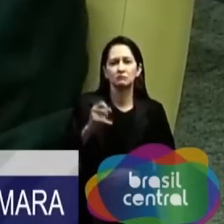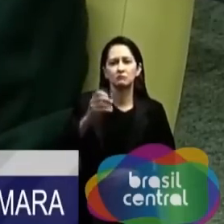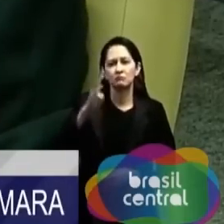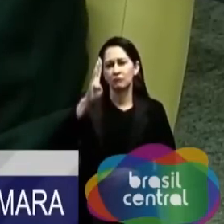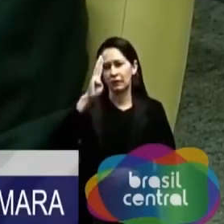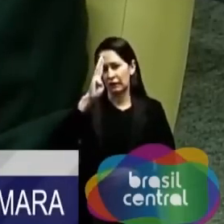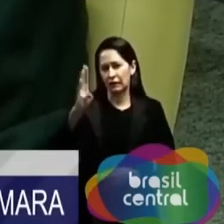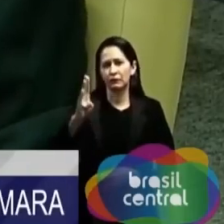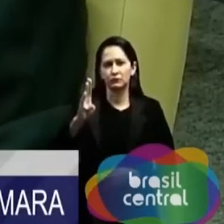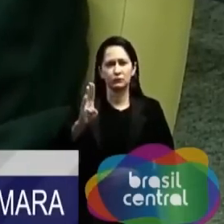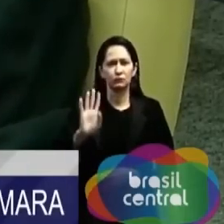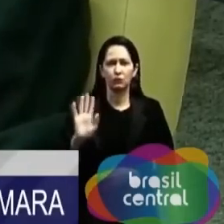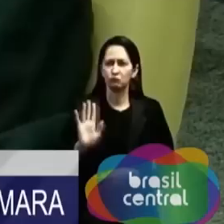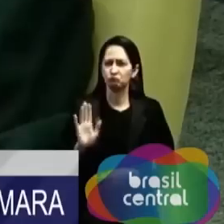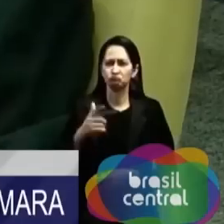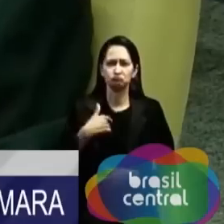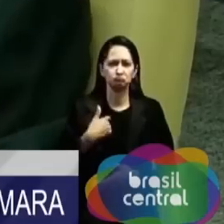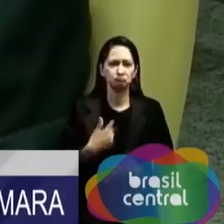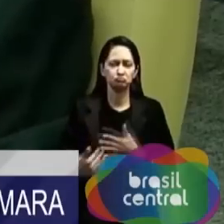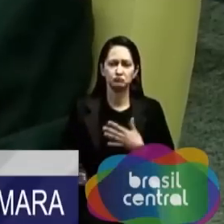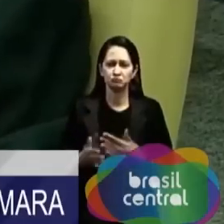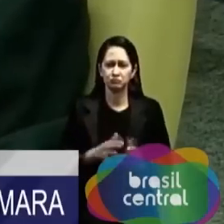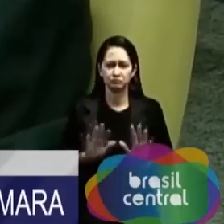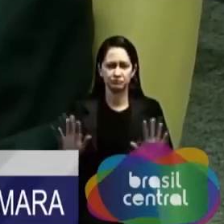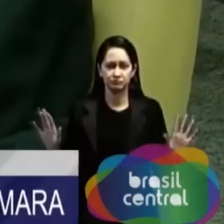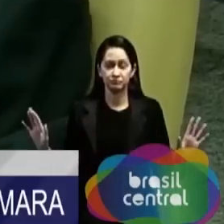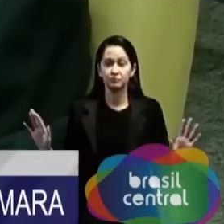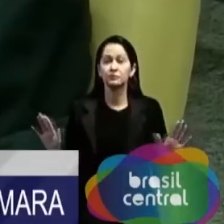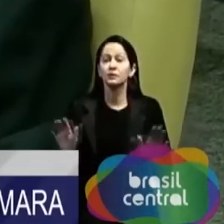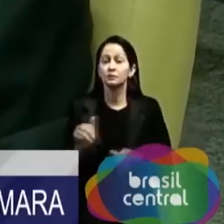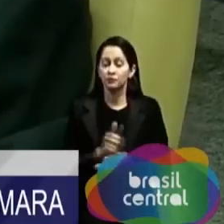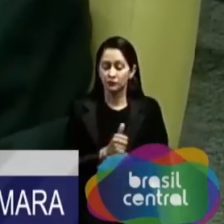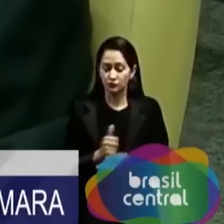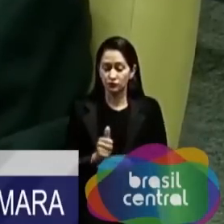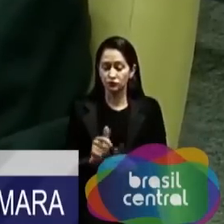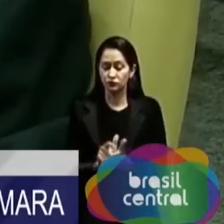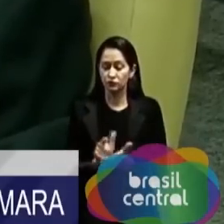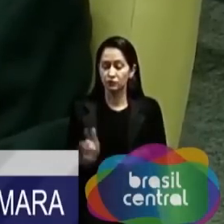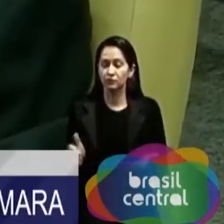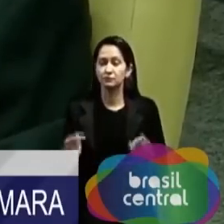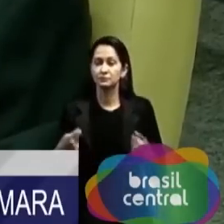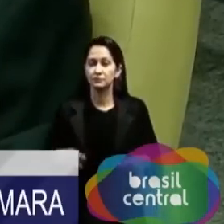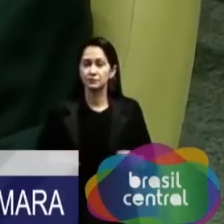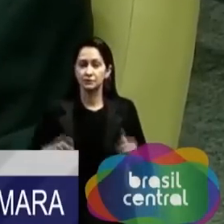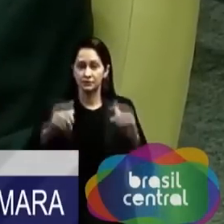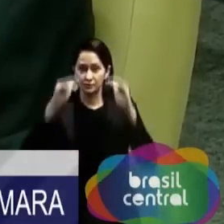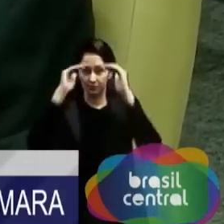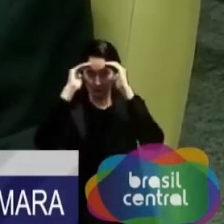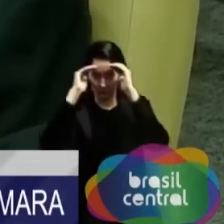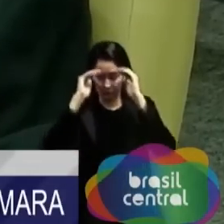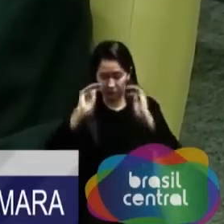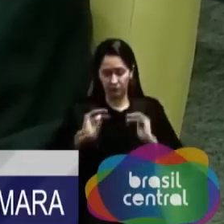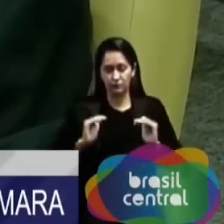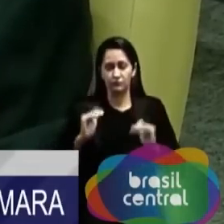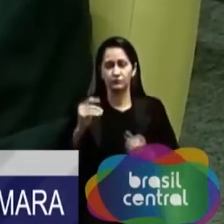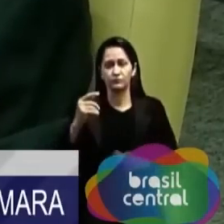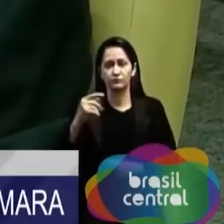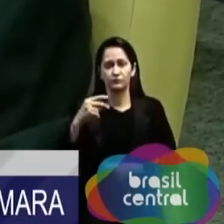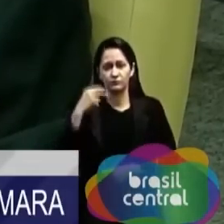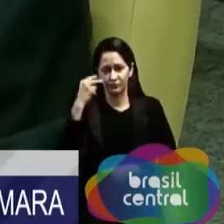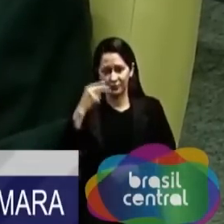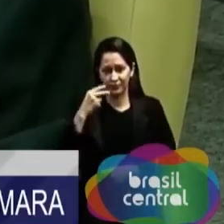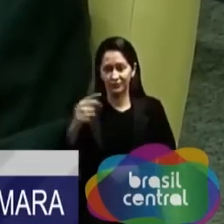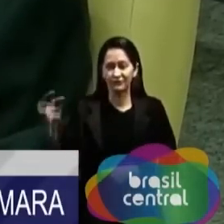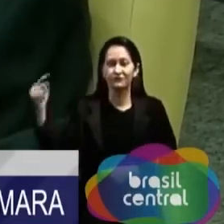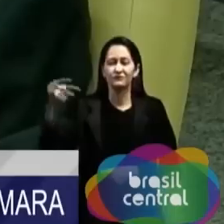parlamentar começou a ofender o profissional. Jornalista precisa respeitar vereadores dessa casa. Se jornalista vem para